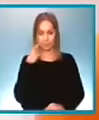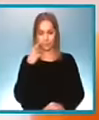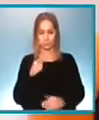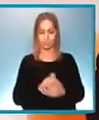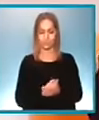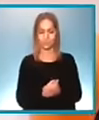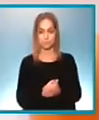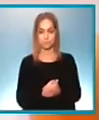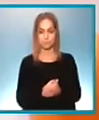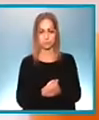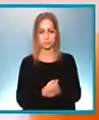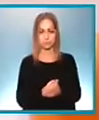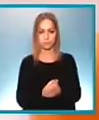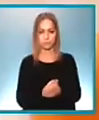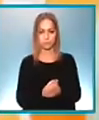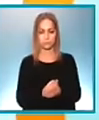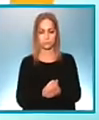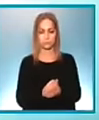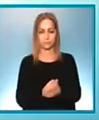Olhe para ali.